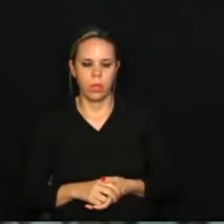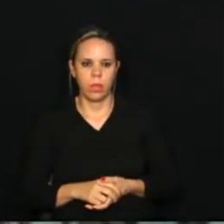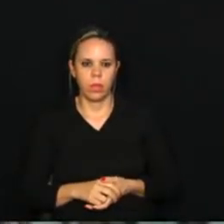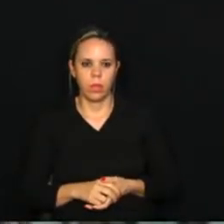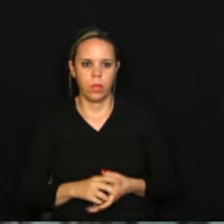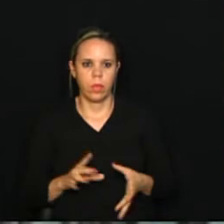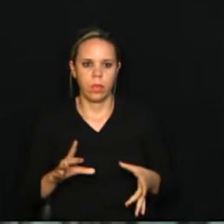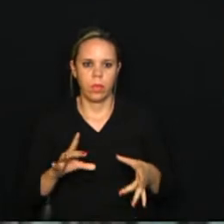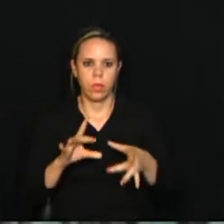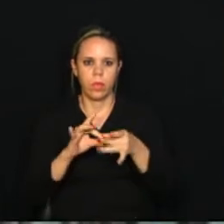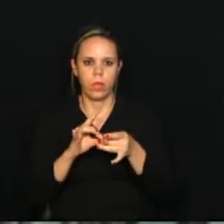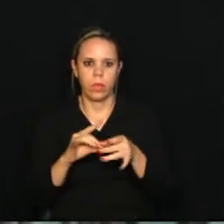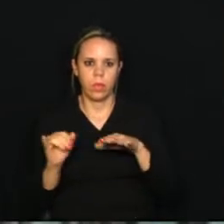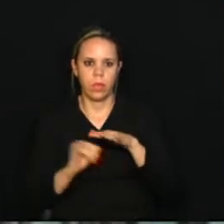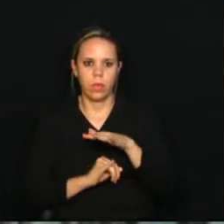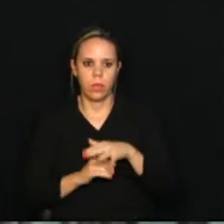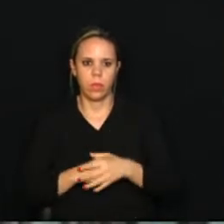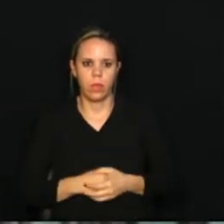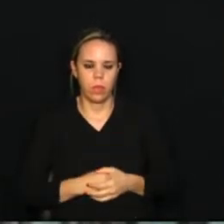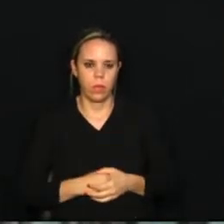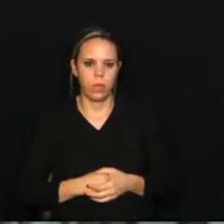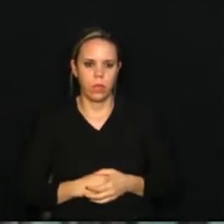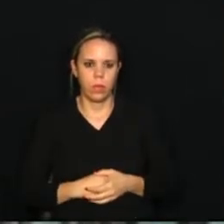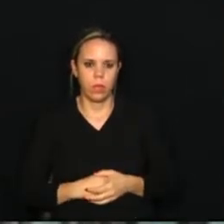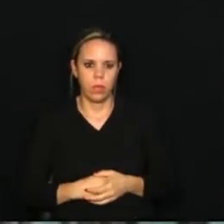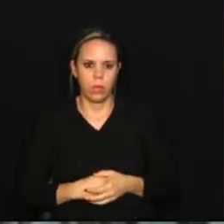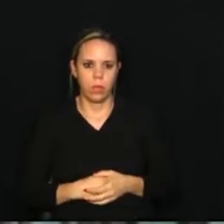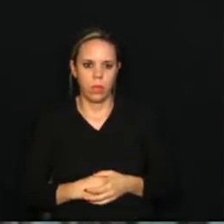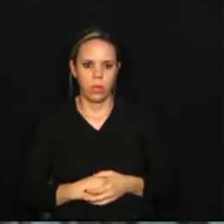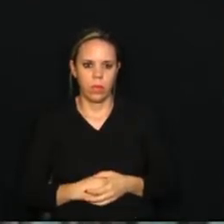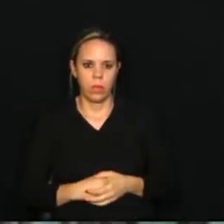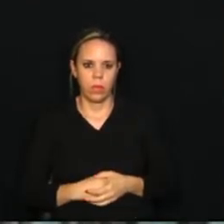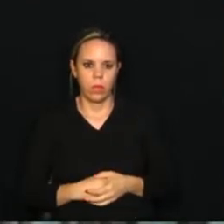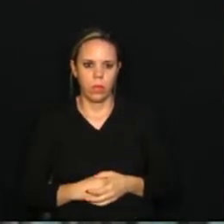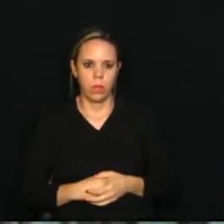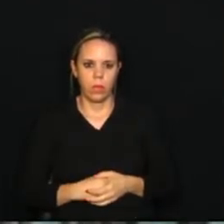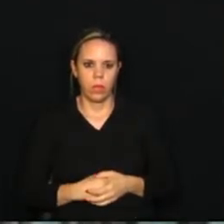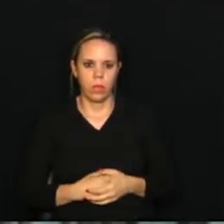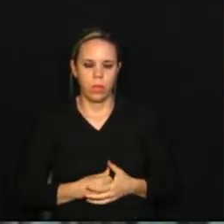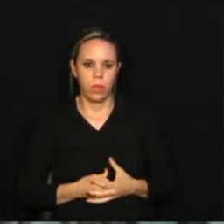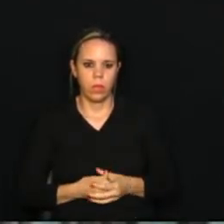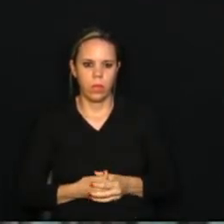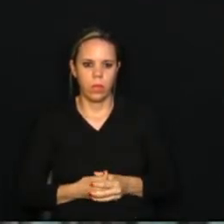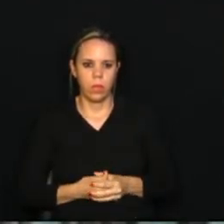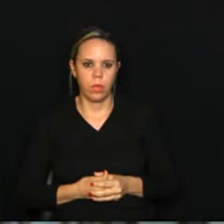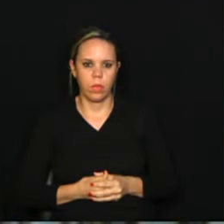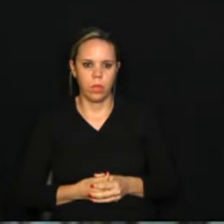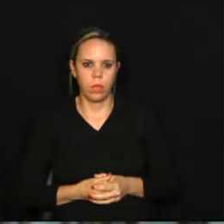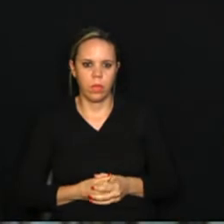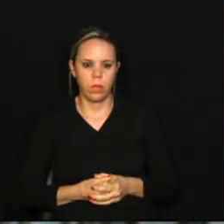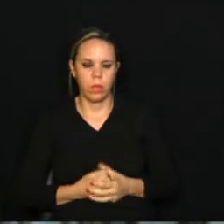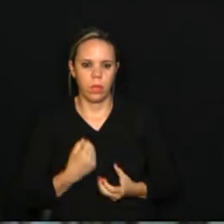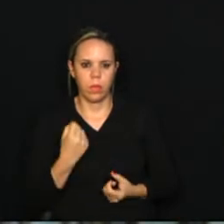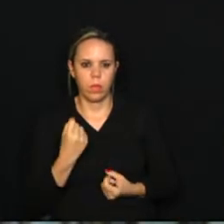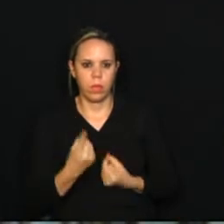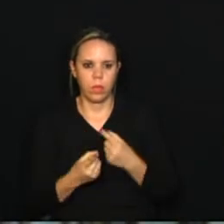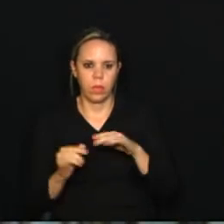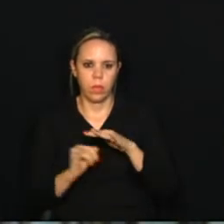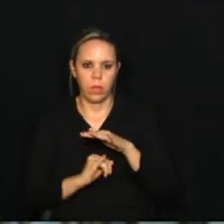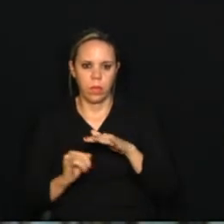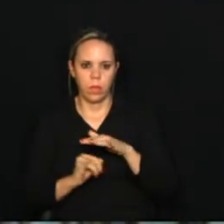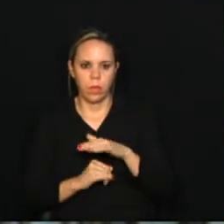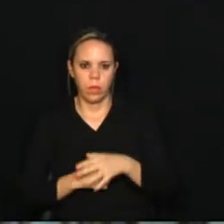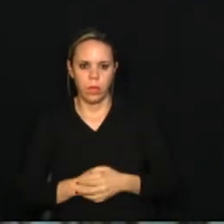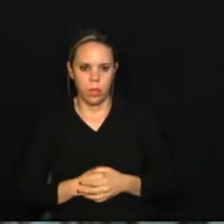dos convênios com as entidades, né? Então, algumas